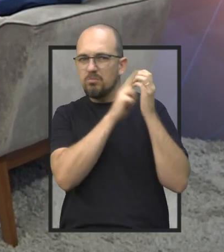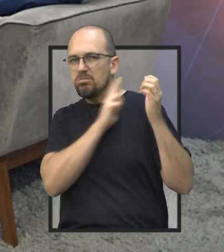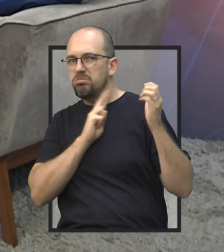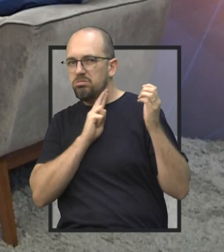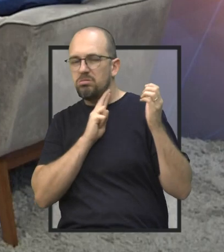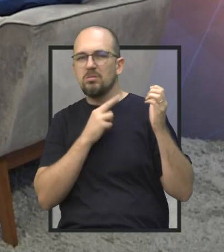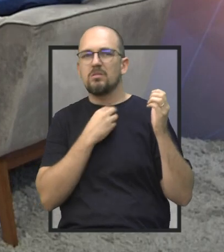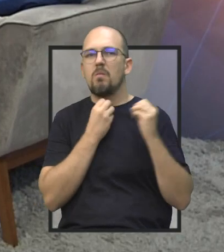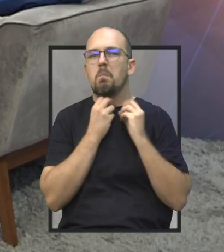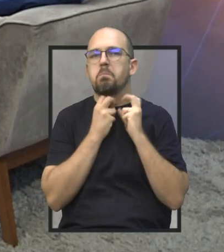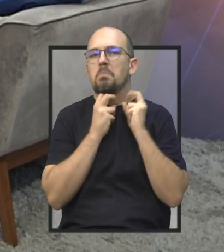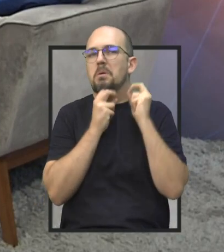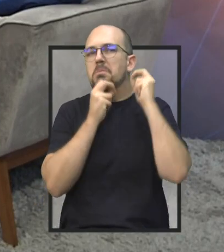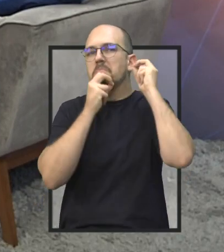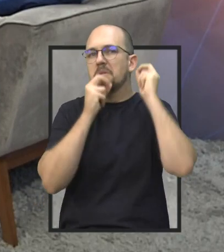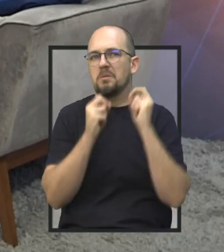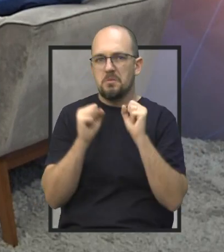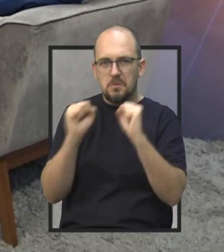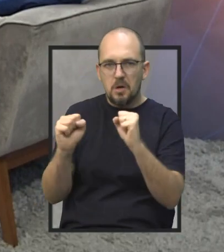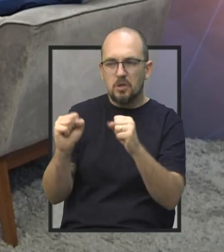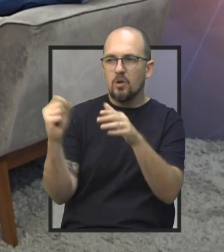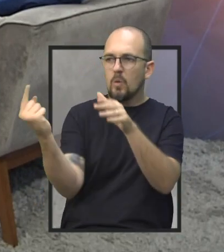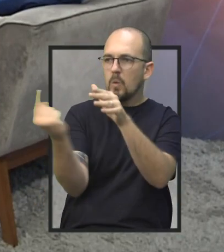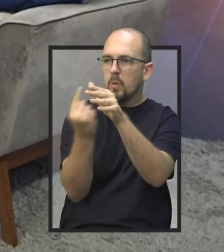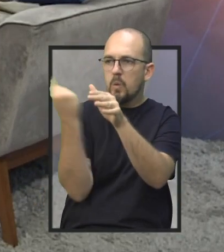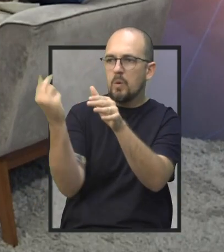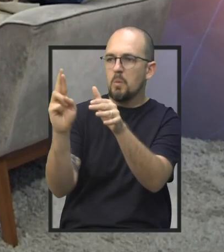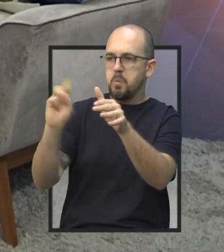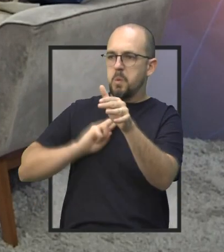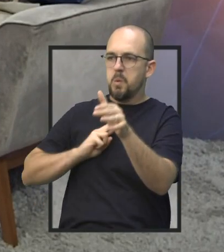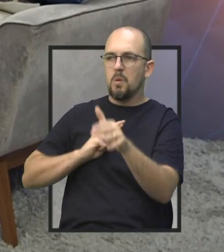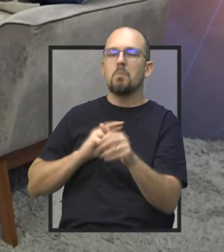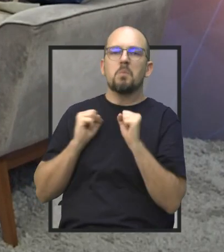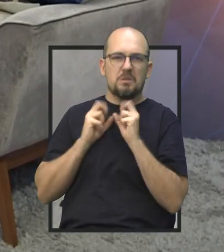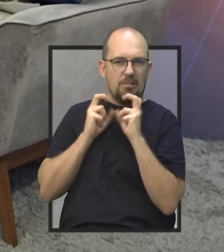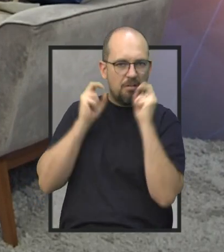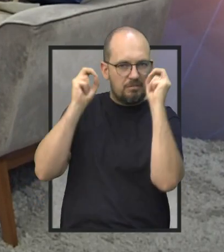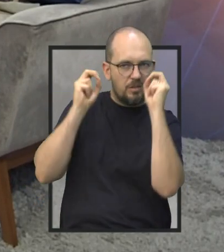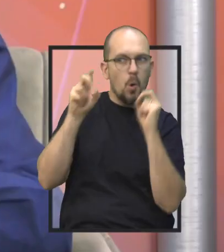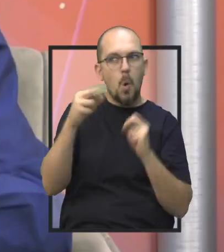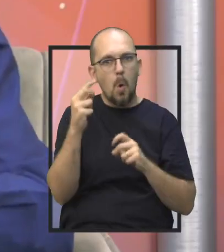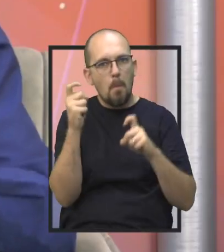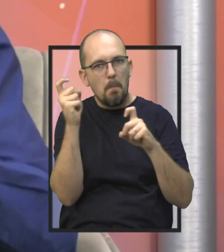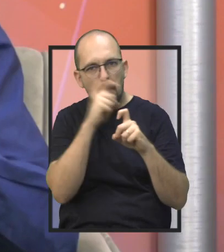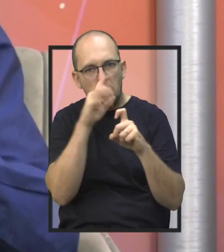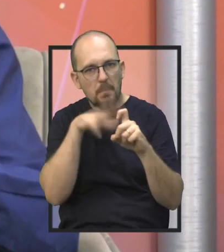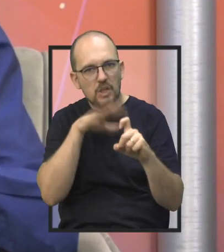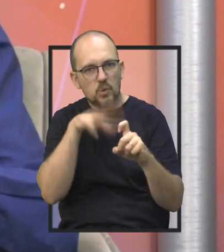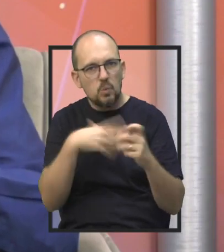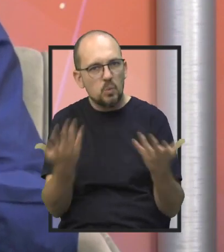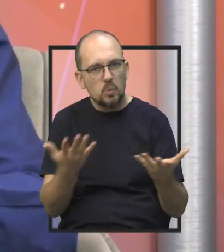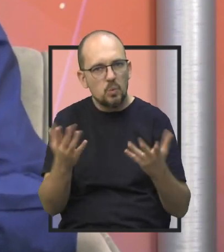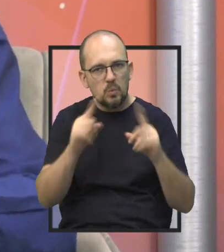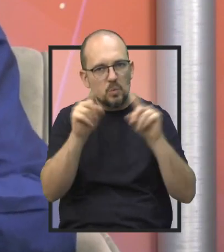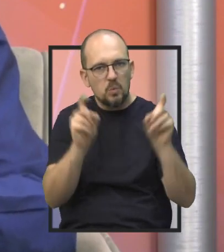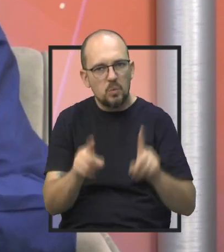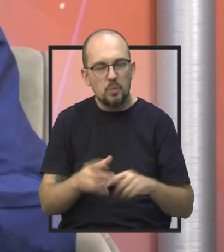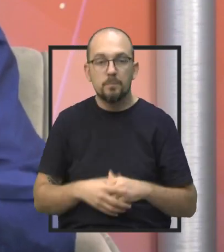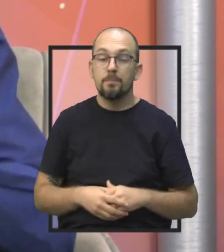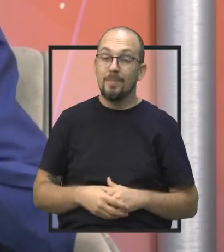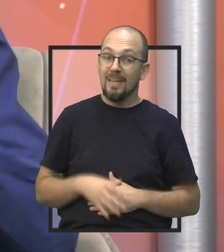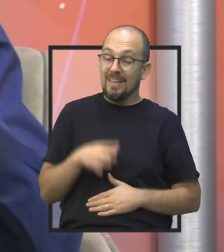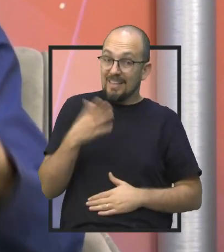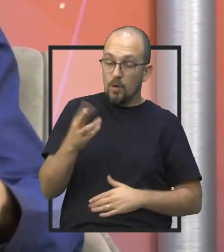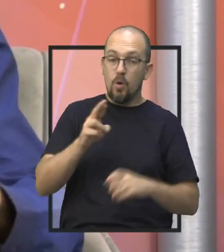no desenvolvimento de um câncer, ou é mito? Na verdade, quando a gente fala de radiação, as radiações que são